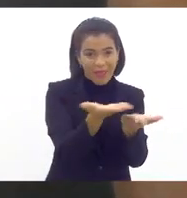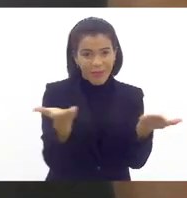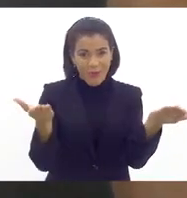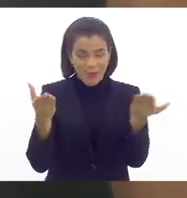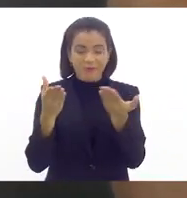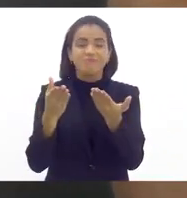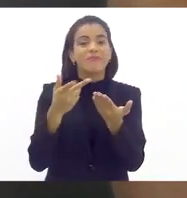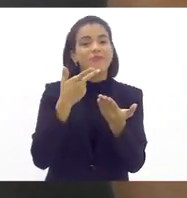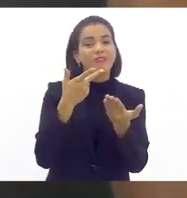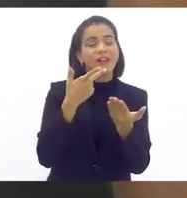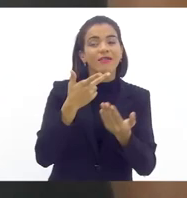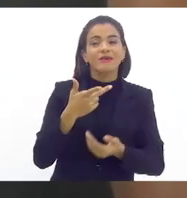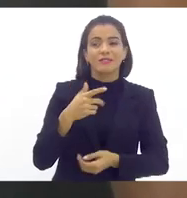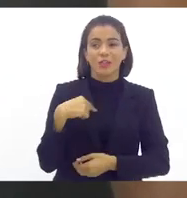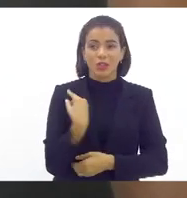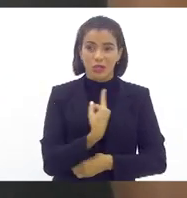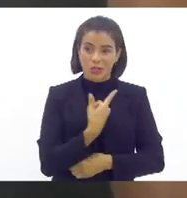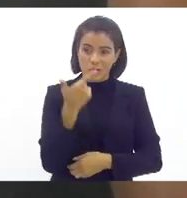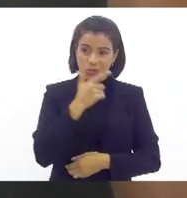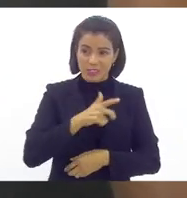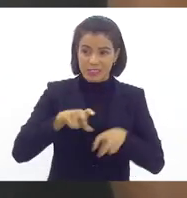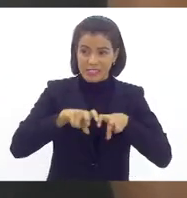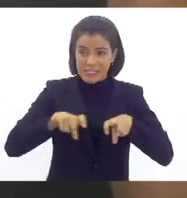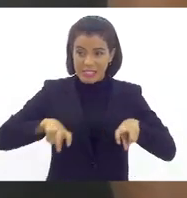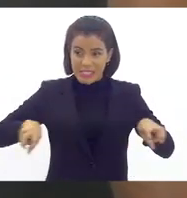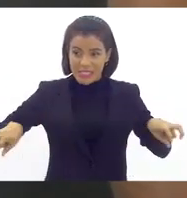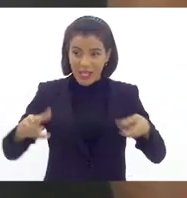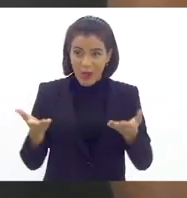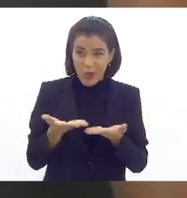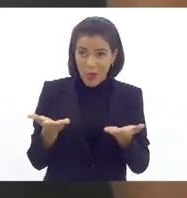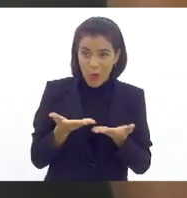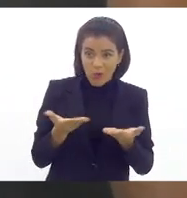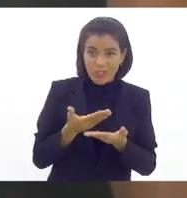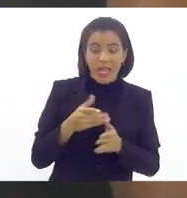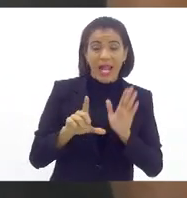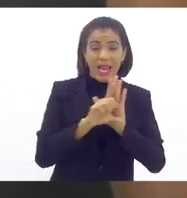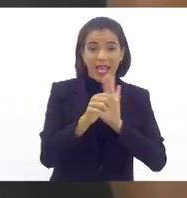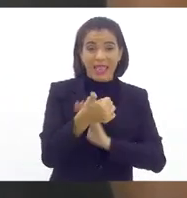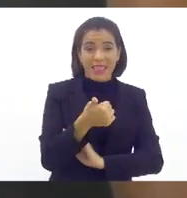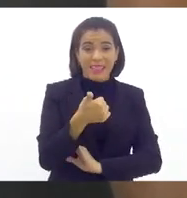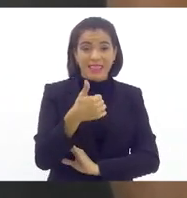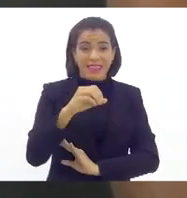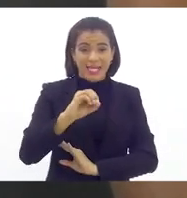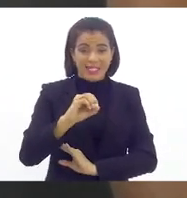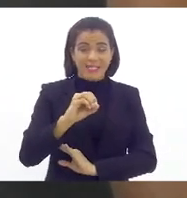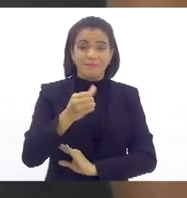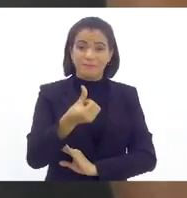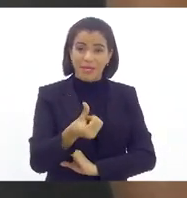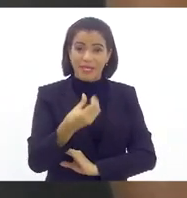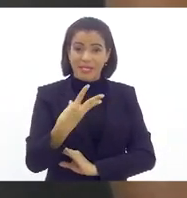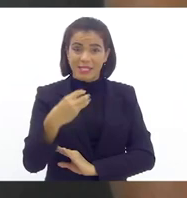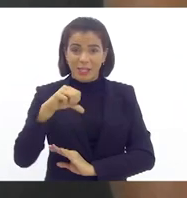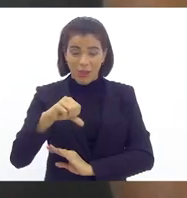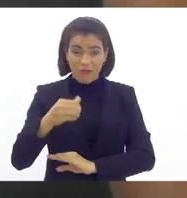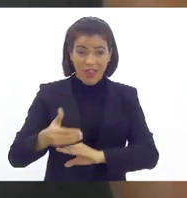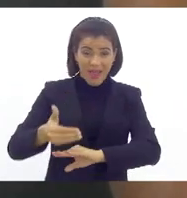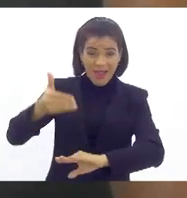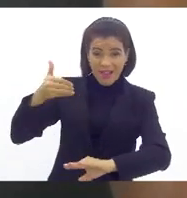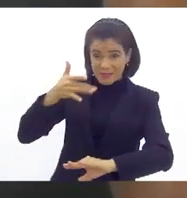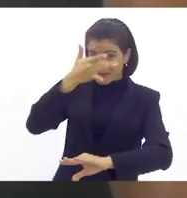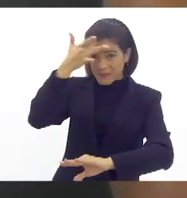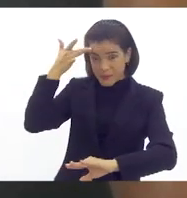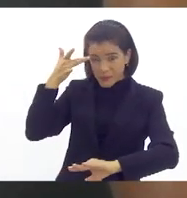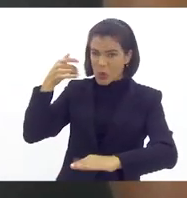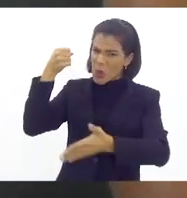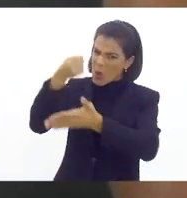e dizer que, para a gente estar aqui sentado falando sobre a 10639, muitas pessoas que vieram antes de nós lutaram para que essa